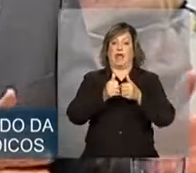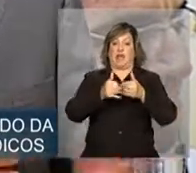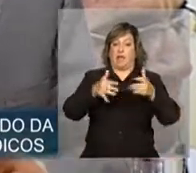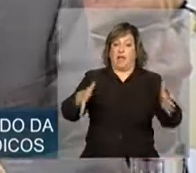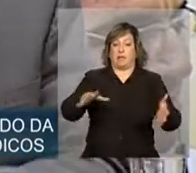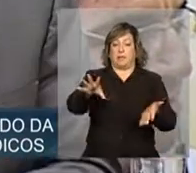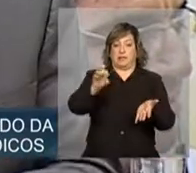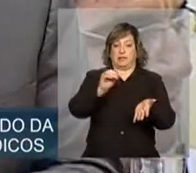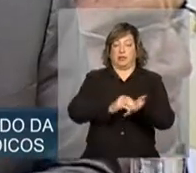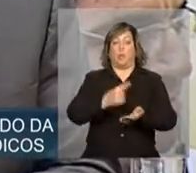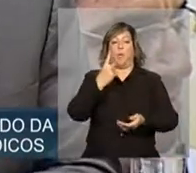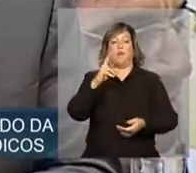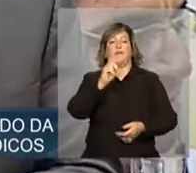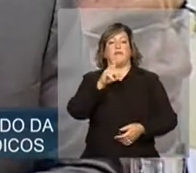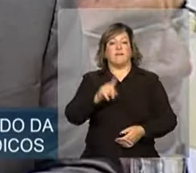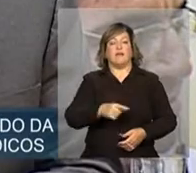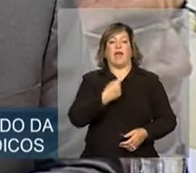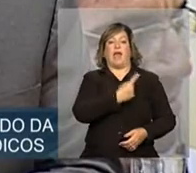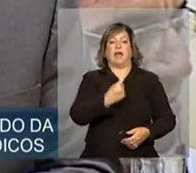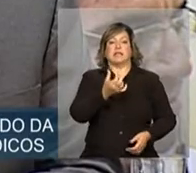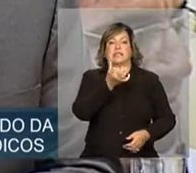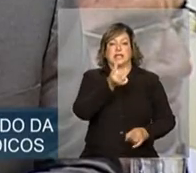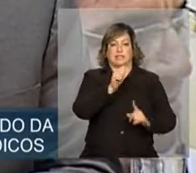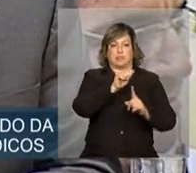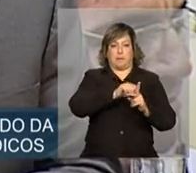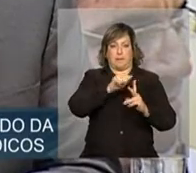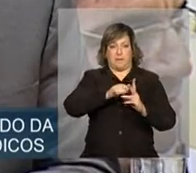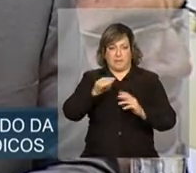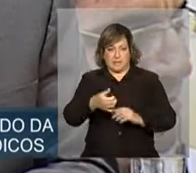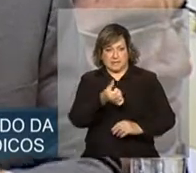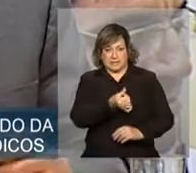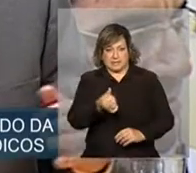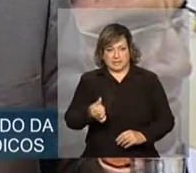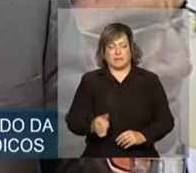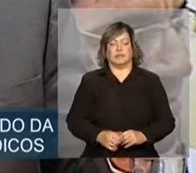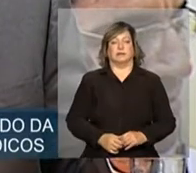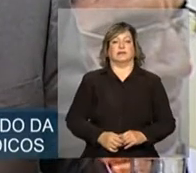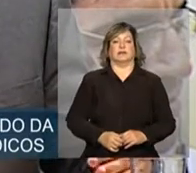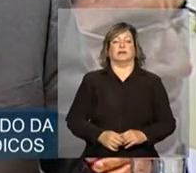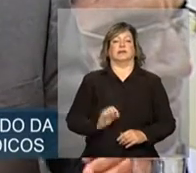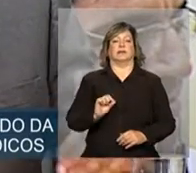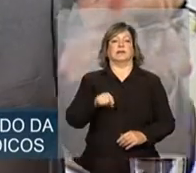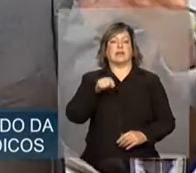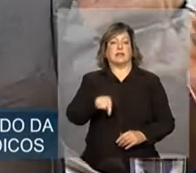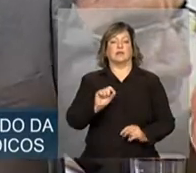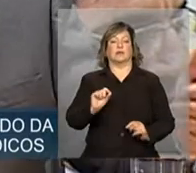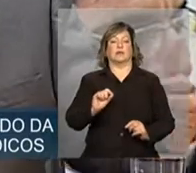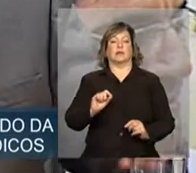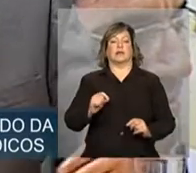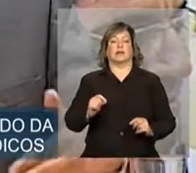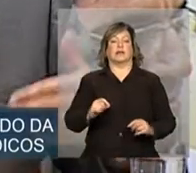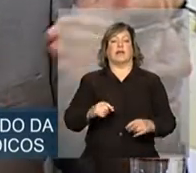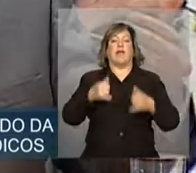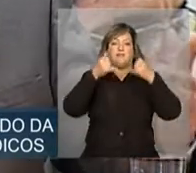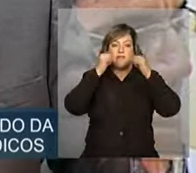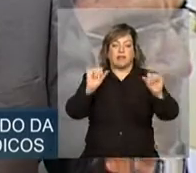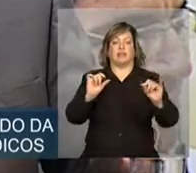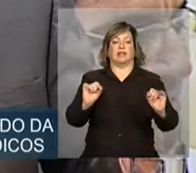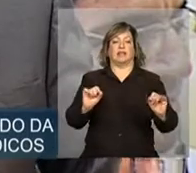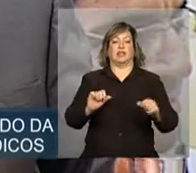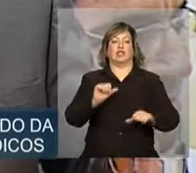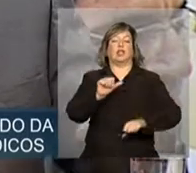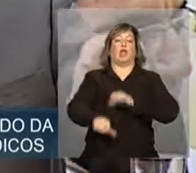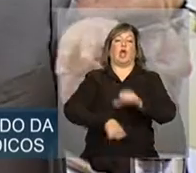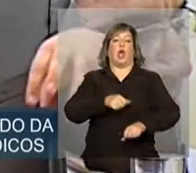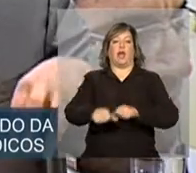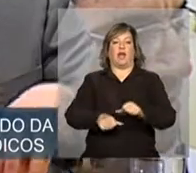inscrição uma vez por semestre estabelecem pede que você tenha uma troca de funcionários médio a troca de